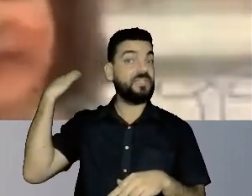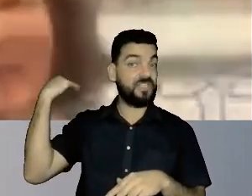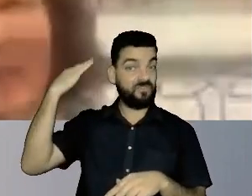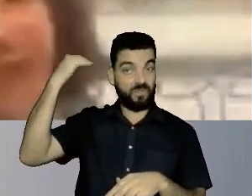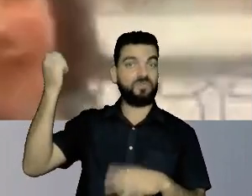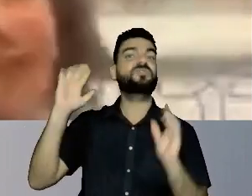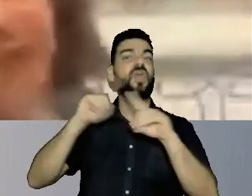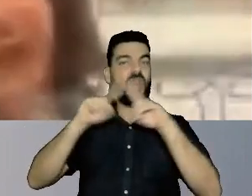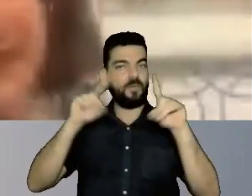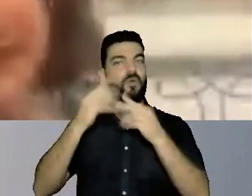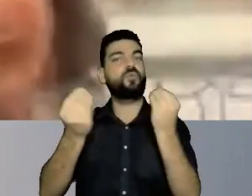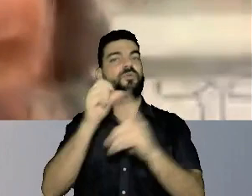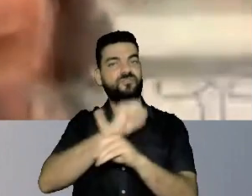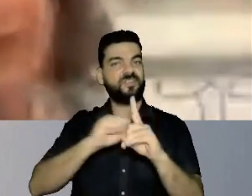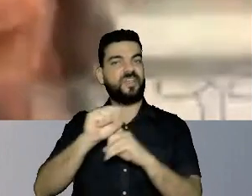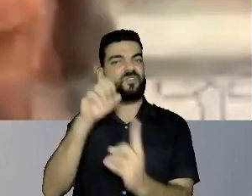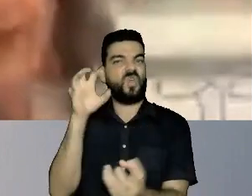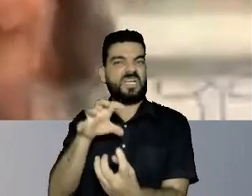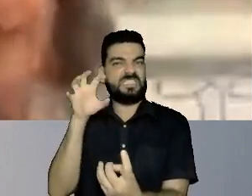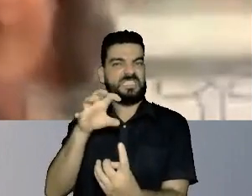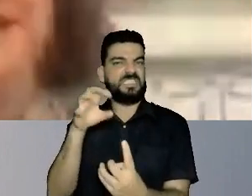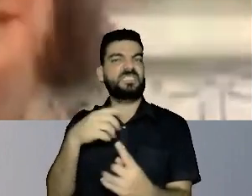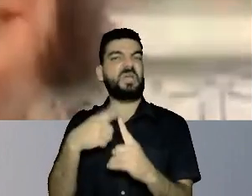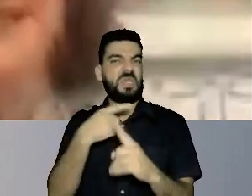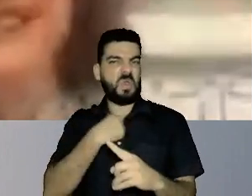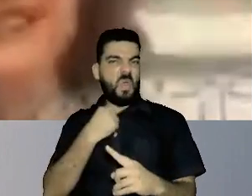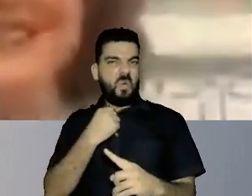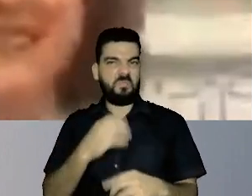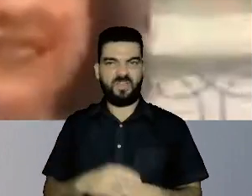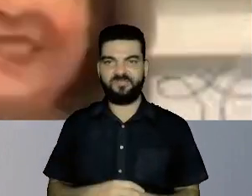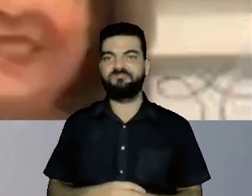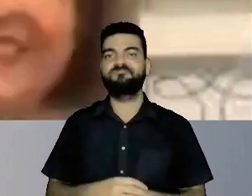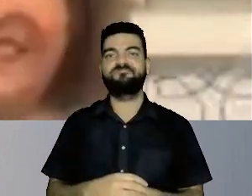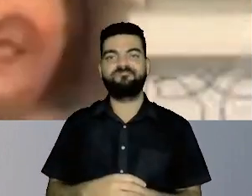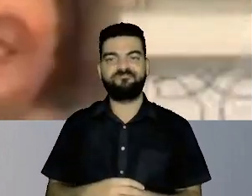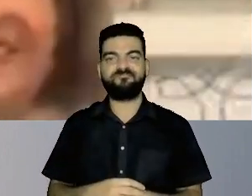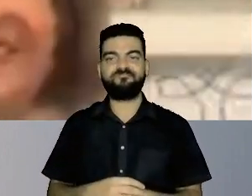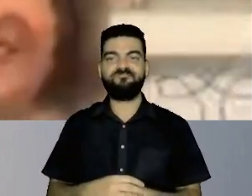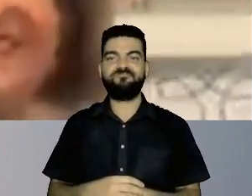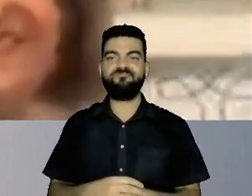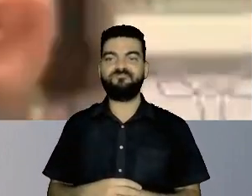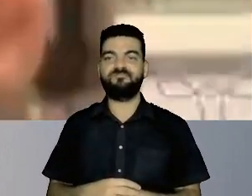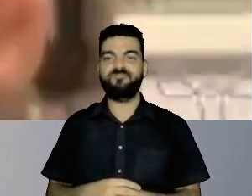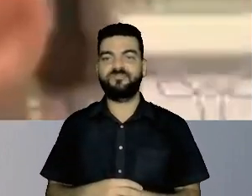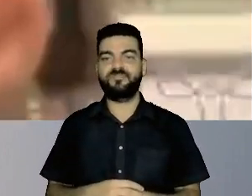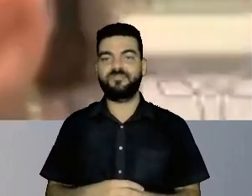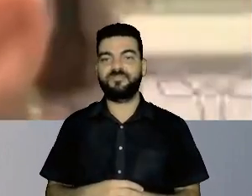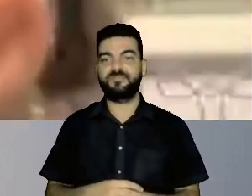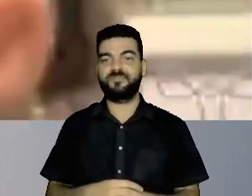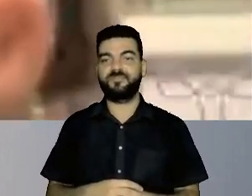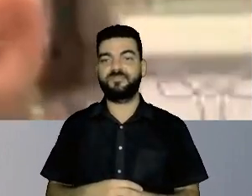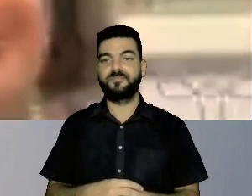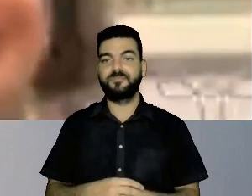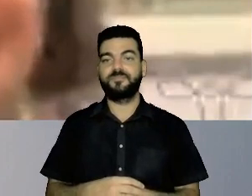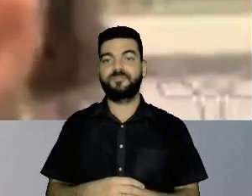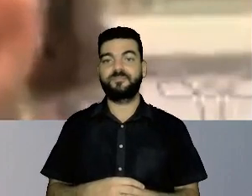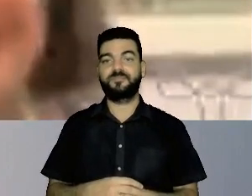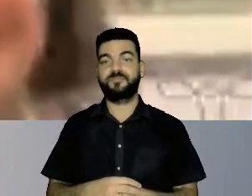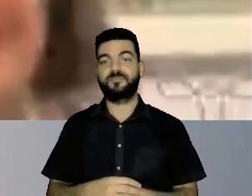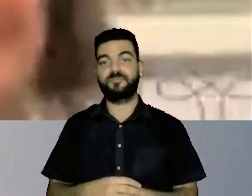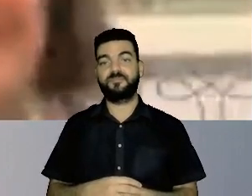George Sand, Chanel, que também já questionaram esses padrões que ainda